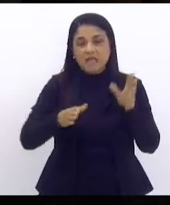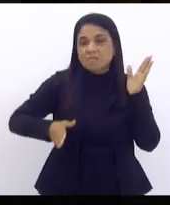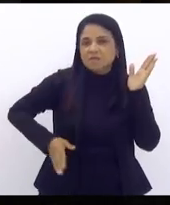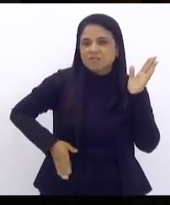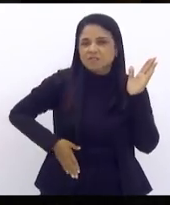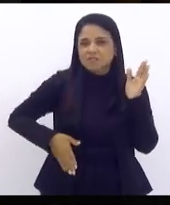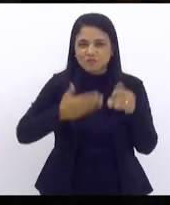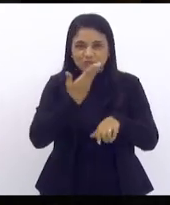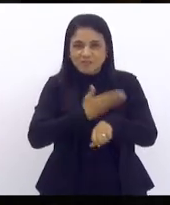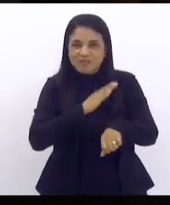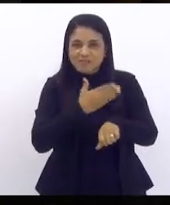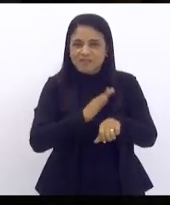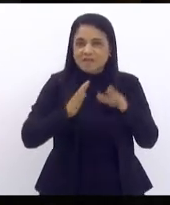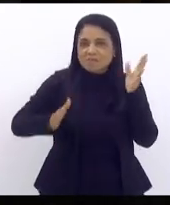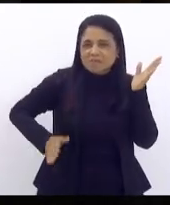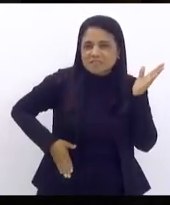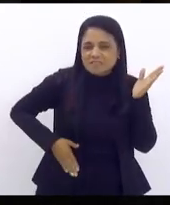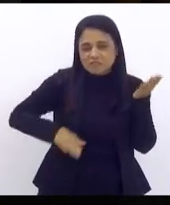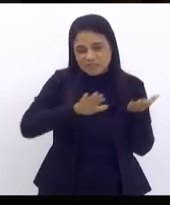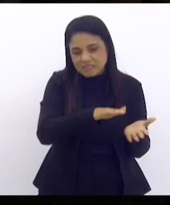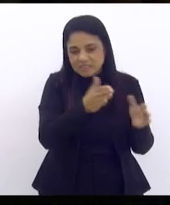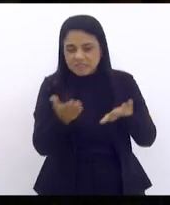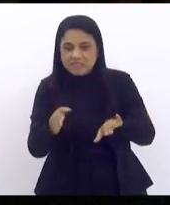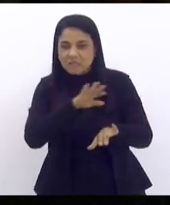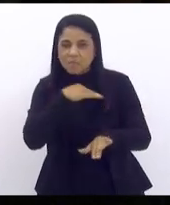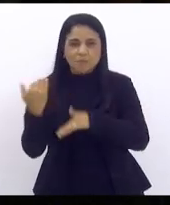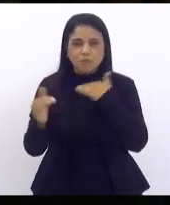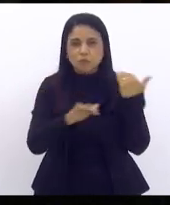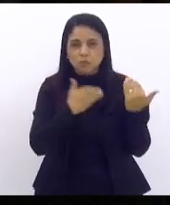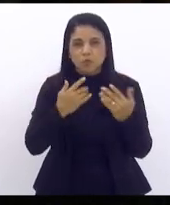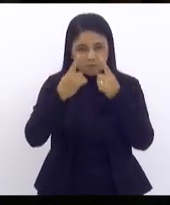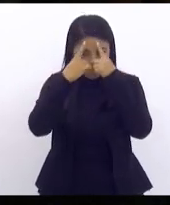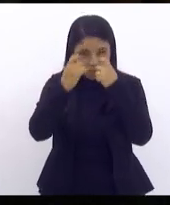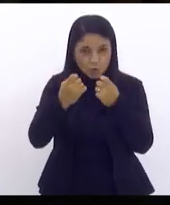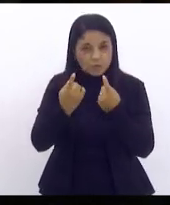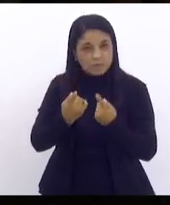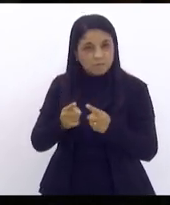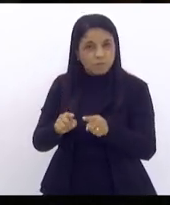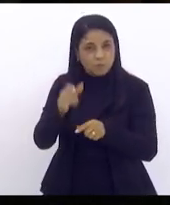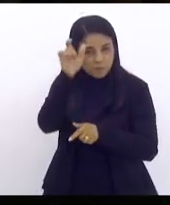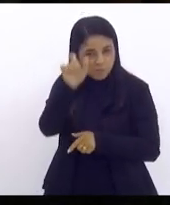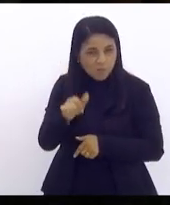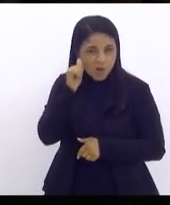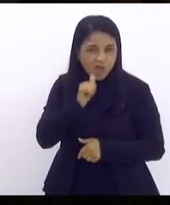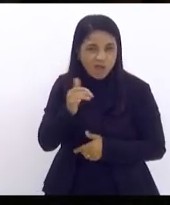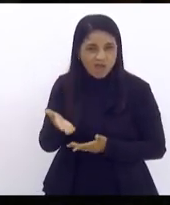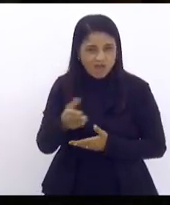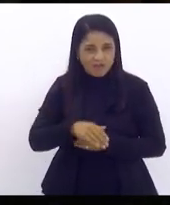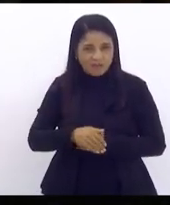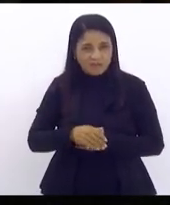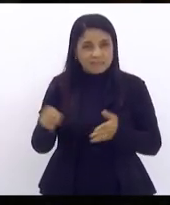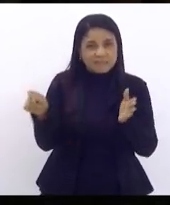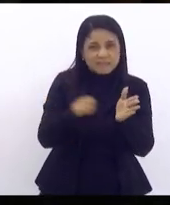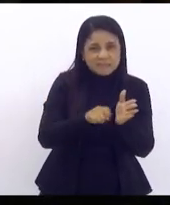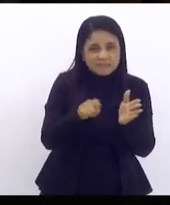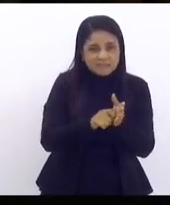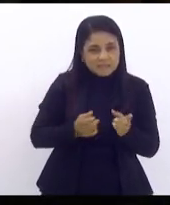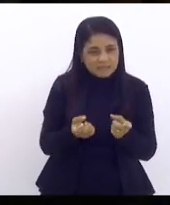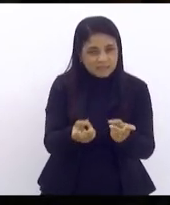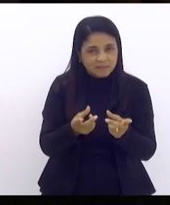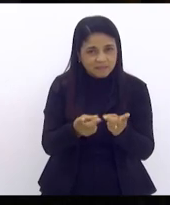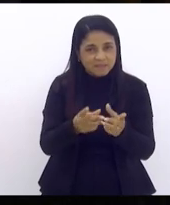treinar marginais a assassinar, a violentar mulheres, a traficar,